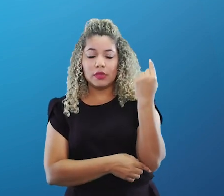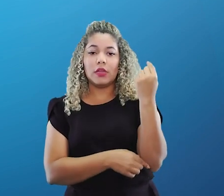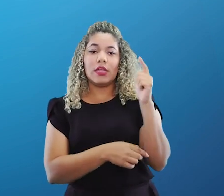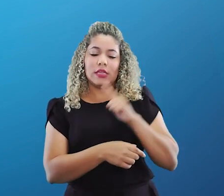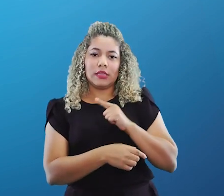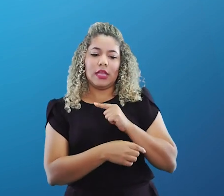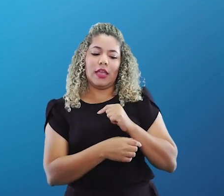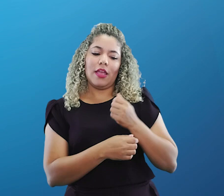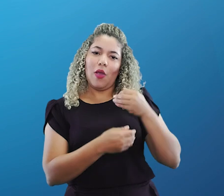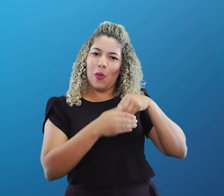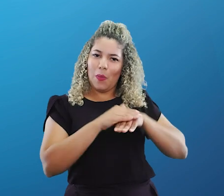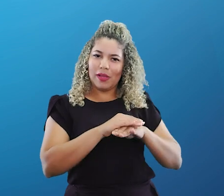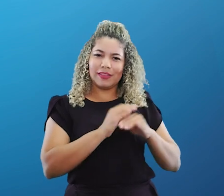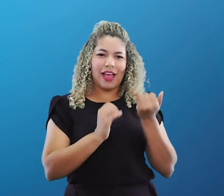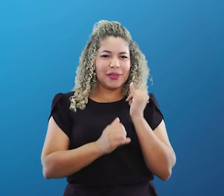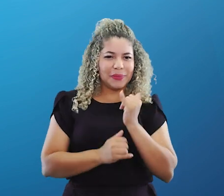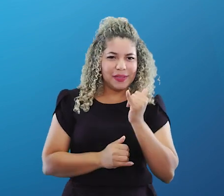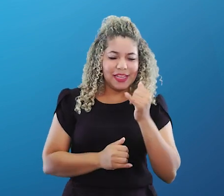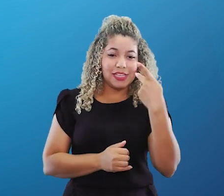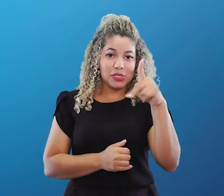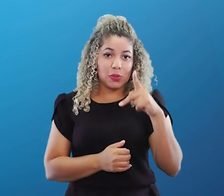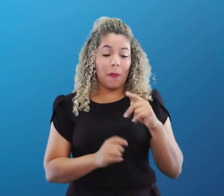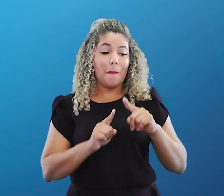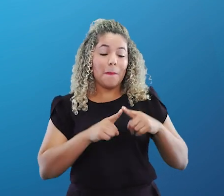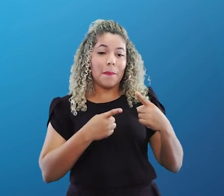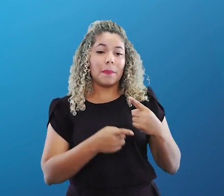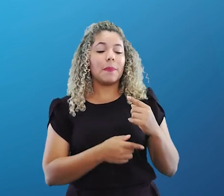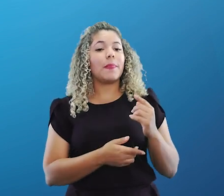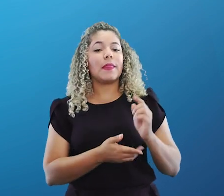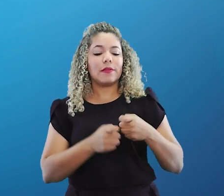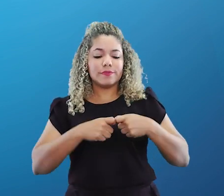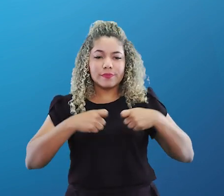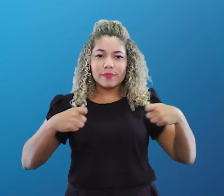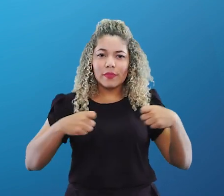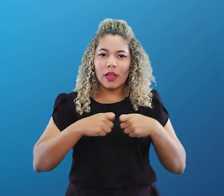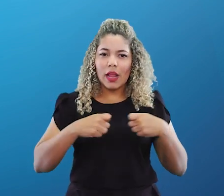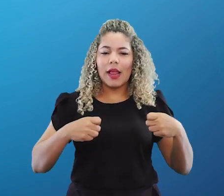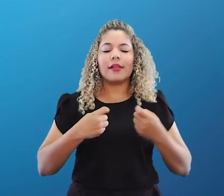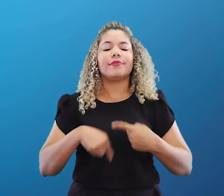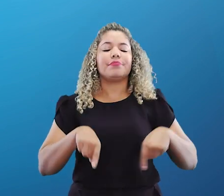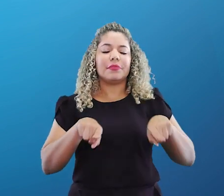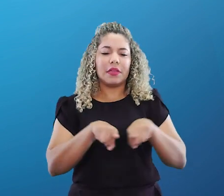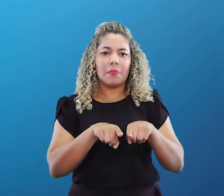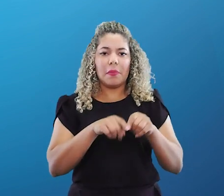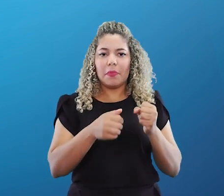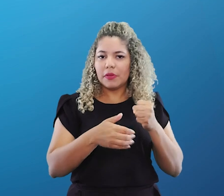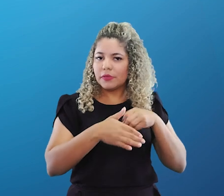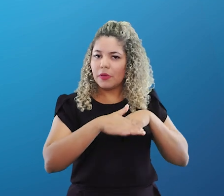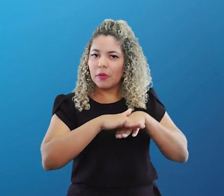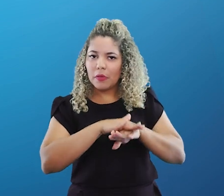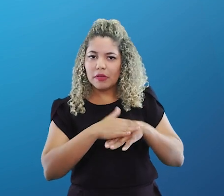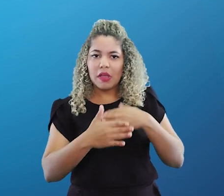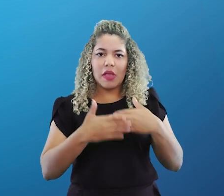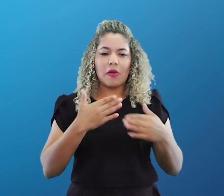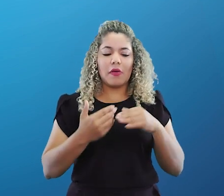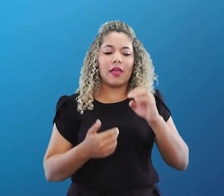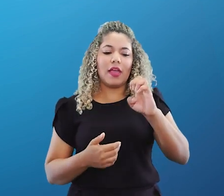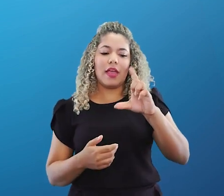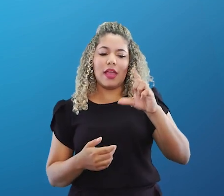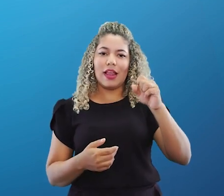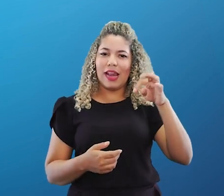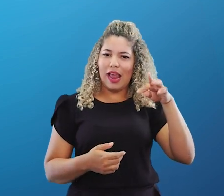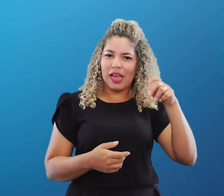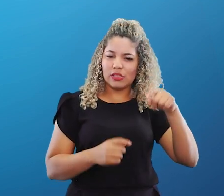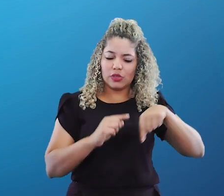um armazenamento de energia potencial, e se for energia potencial elástica, ela fica armazenada em algum determinado elástico,